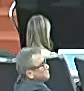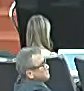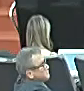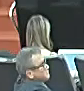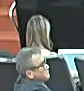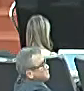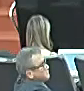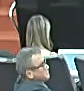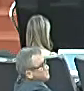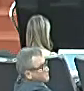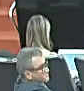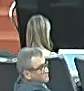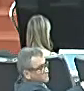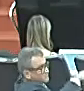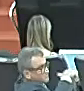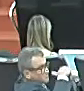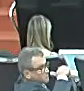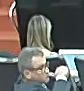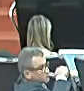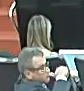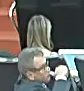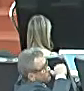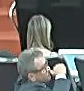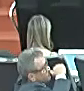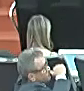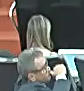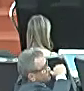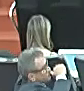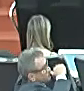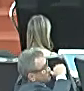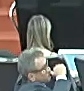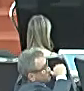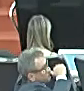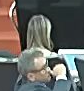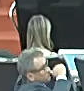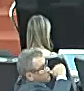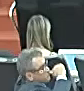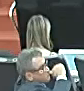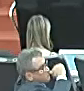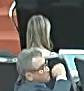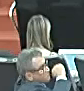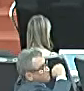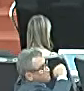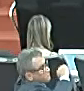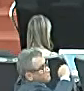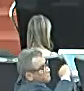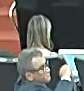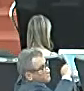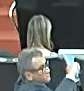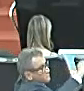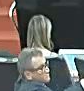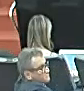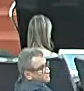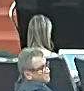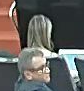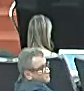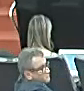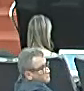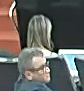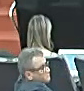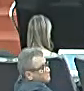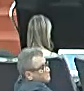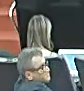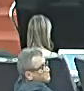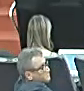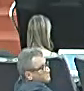na carreira de forma clara a estrutura do horário semanal de forma clara é para que os